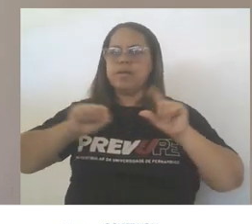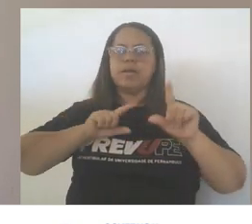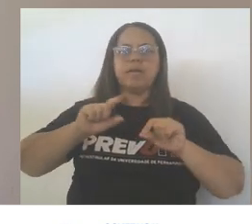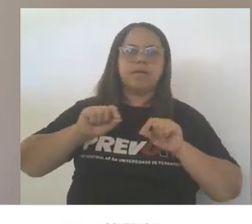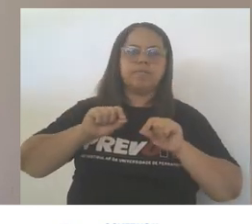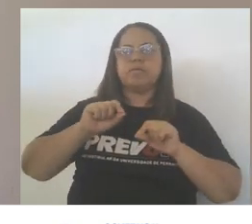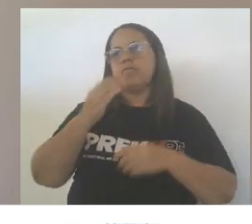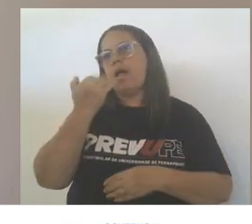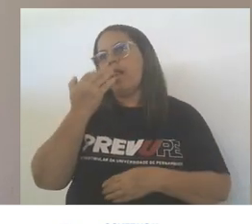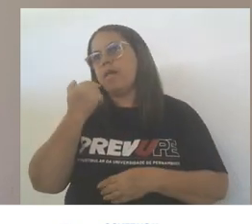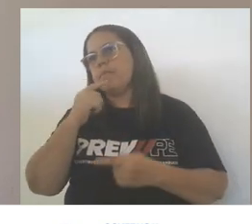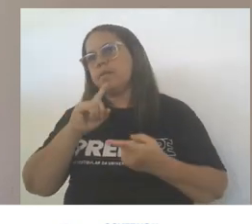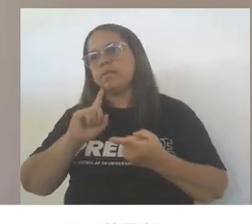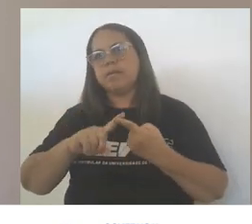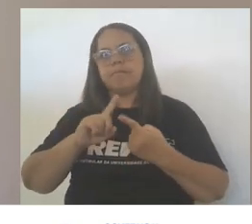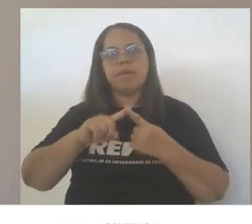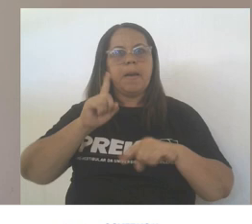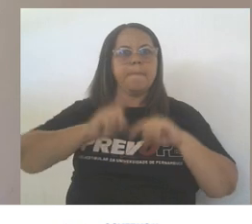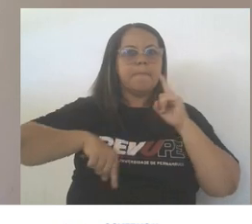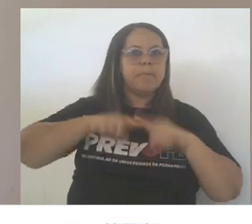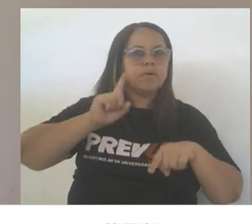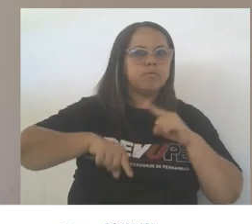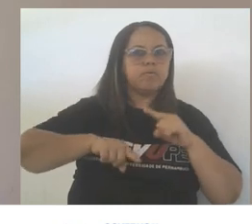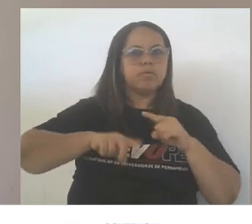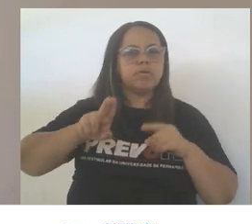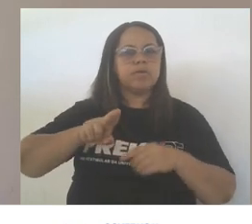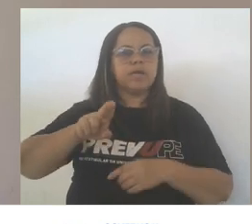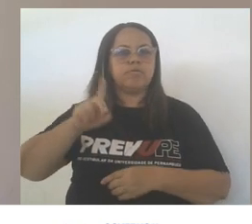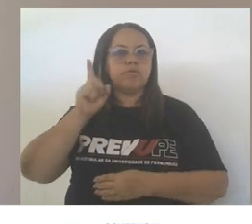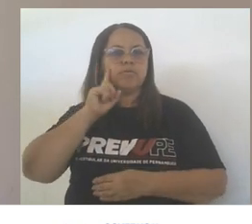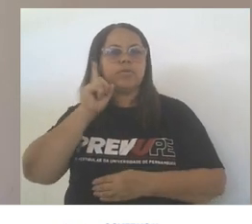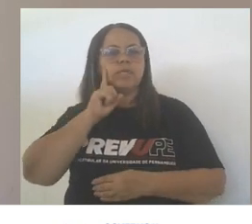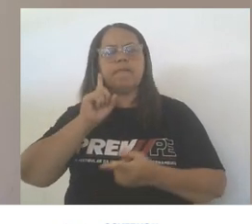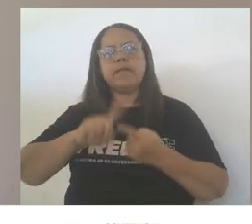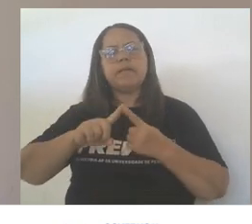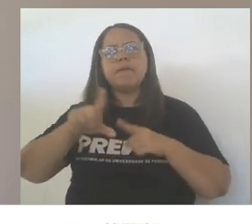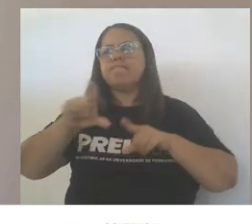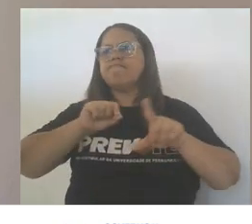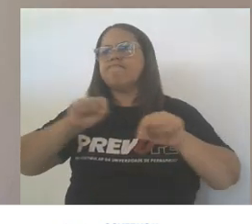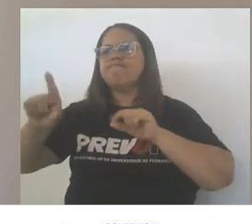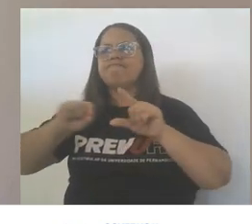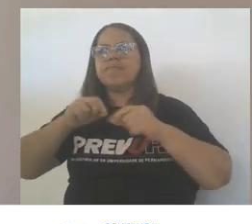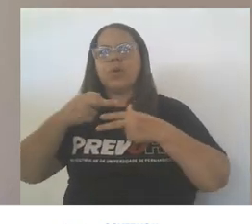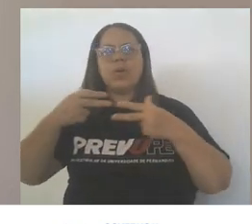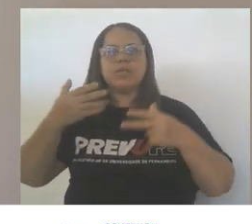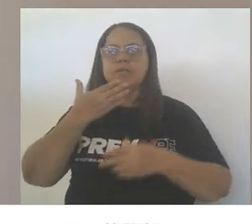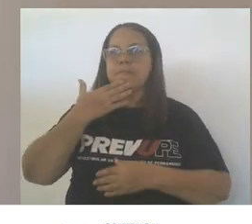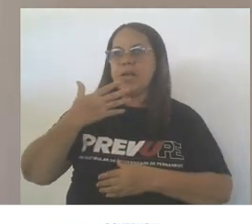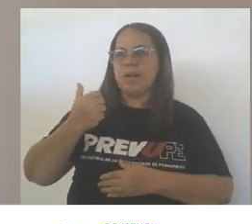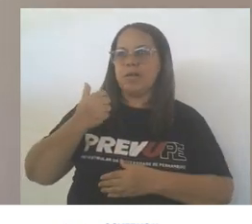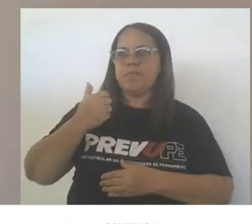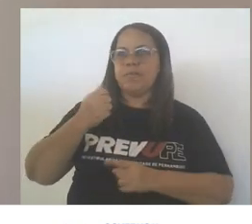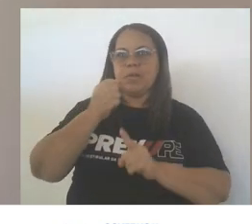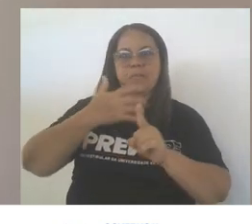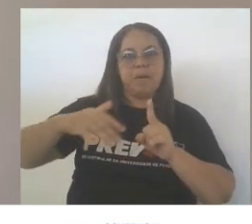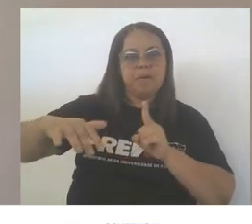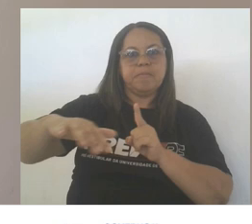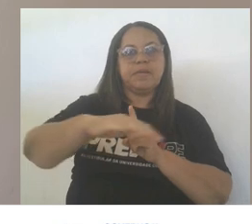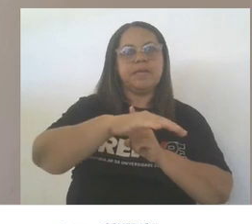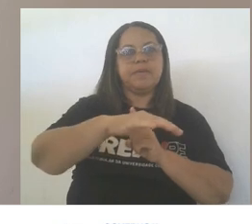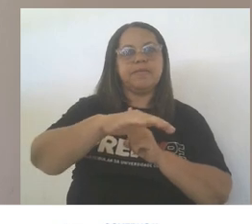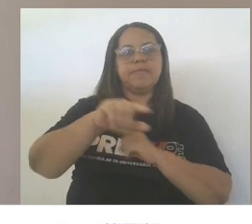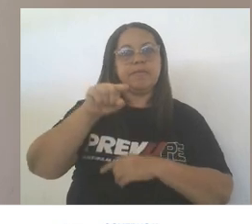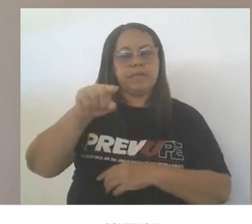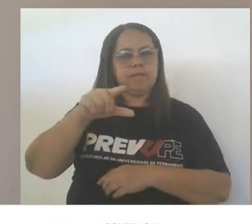desde alimentos até produtos do uso diário, e optar por alternativas mais amigáveis ao meio ambiente. Ao agir de